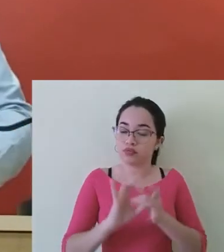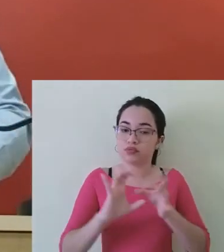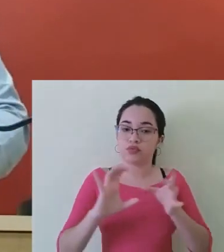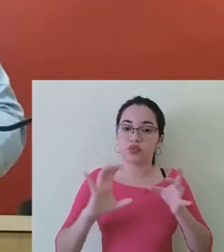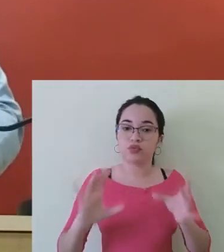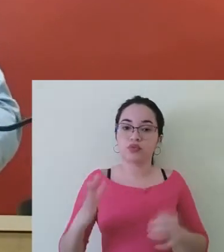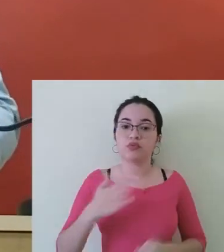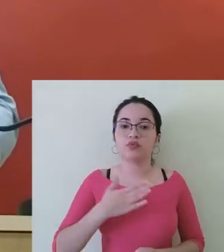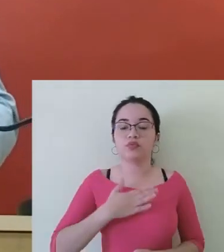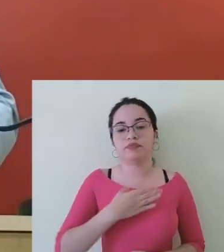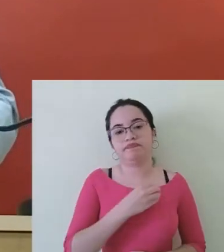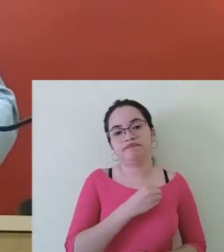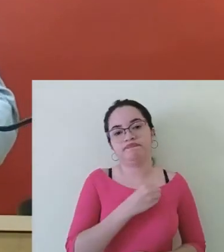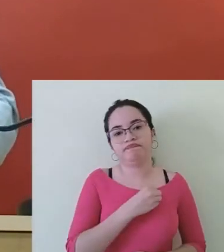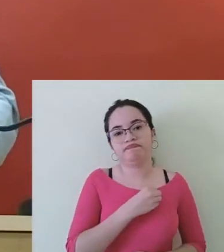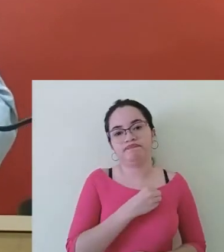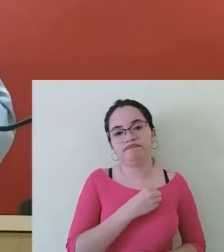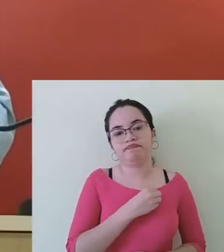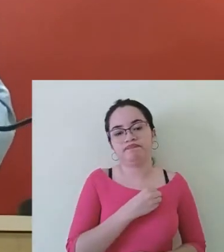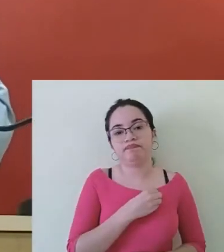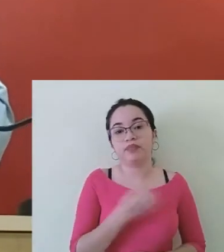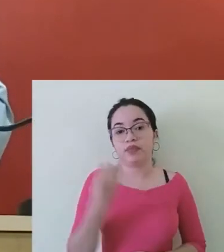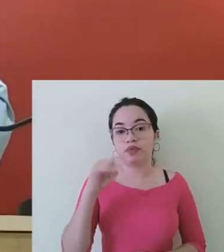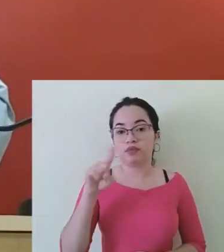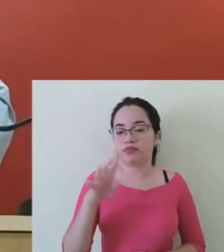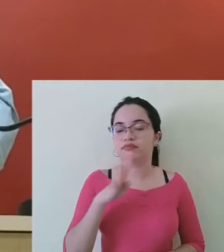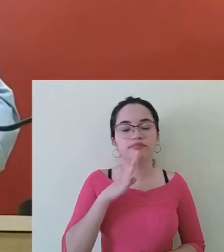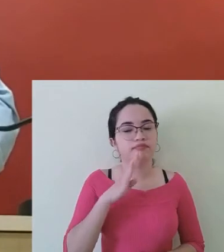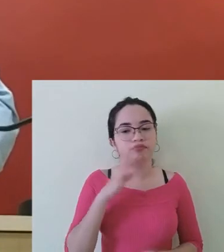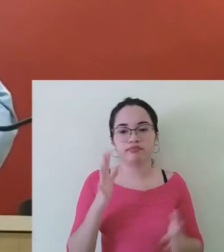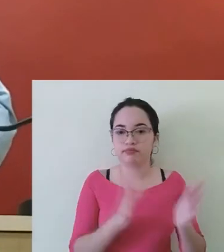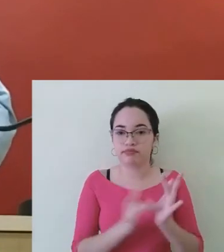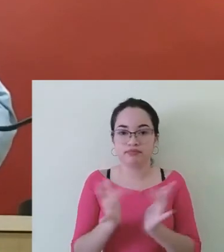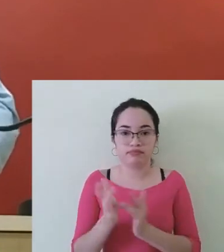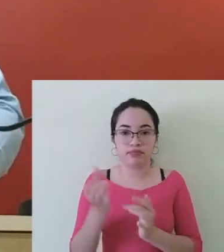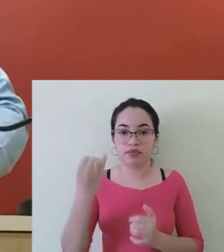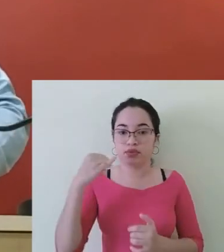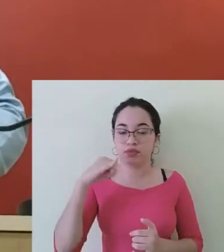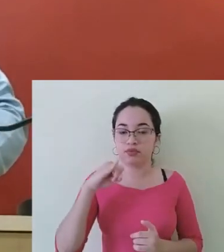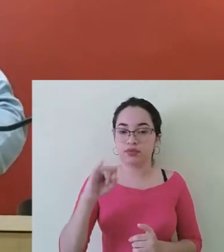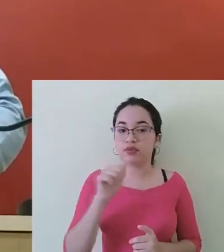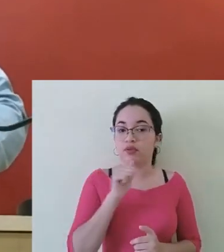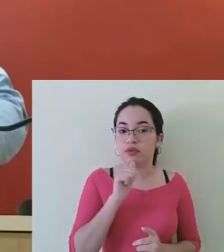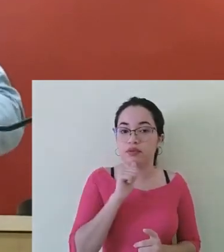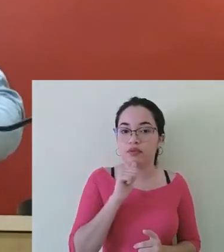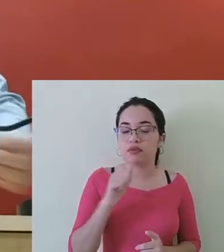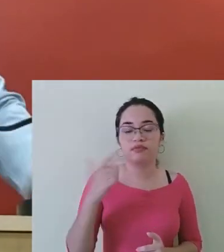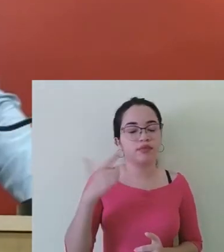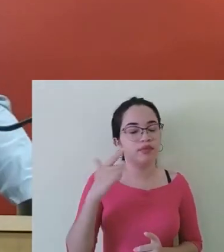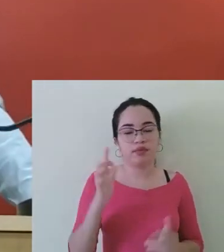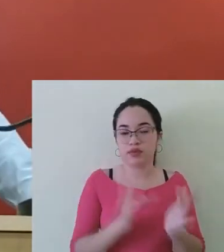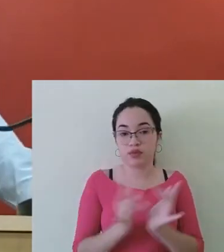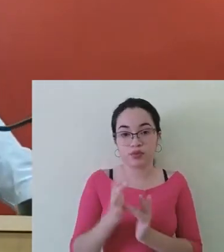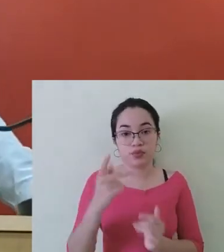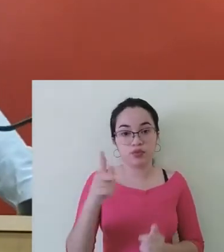e estou livre dos meus pecados? Se você não conhece a Jesus, se você ainda não